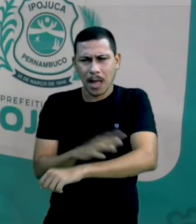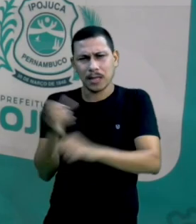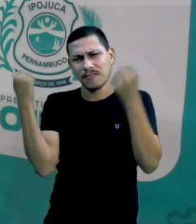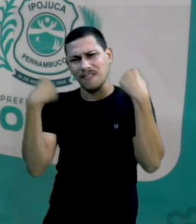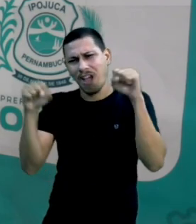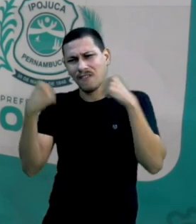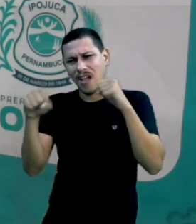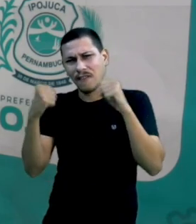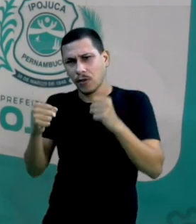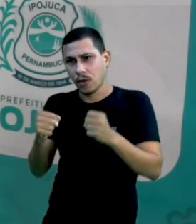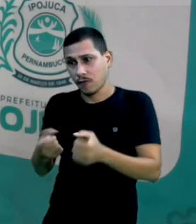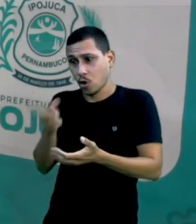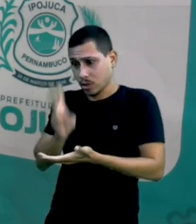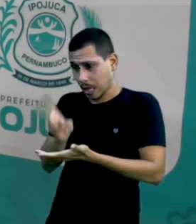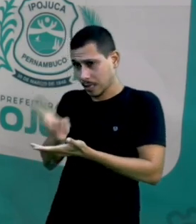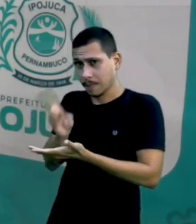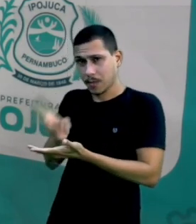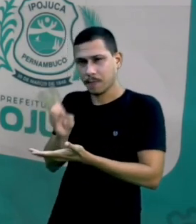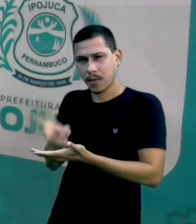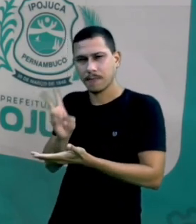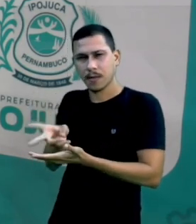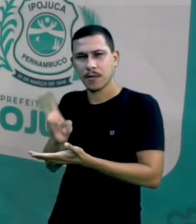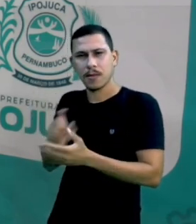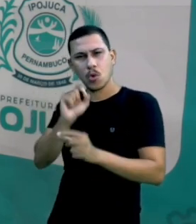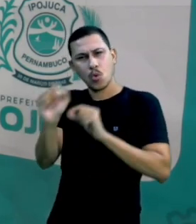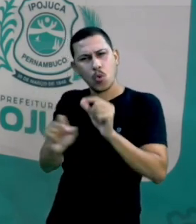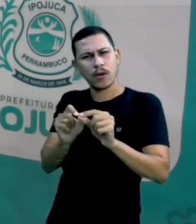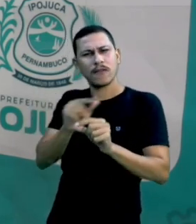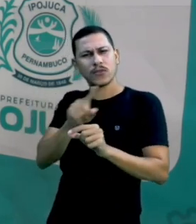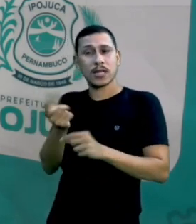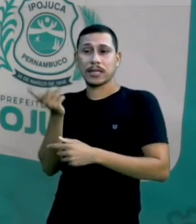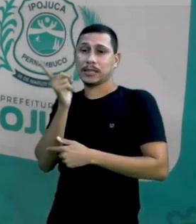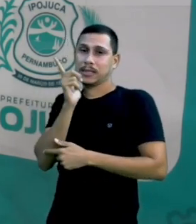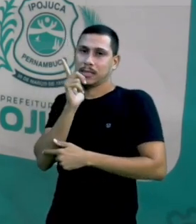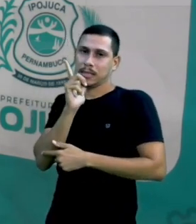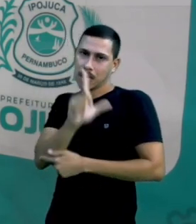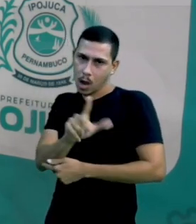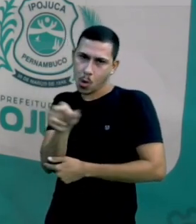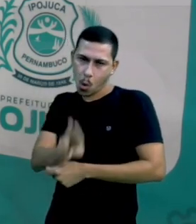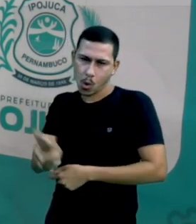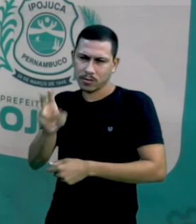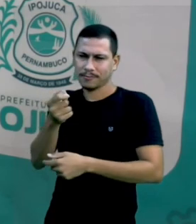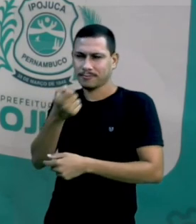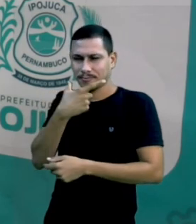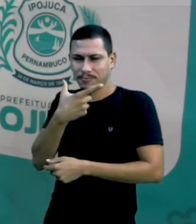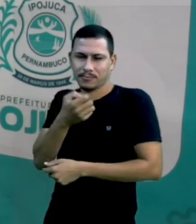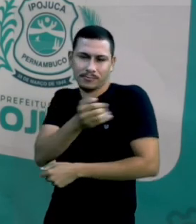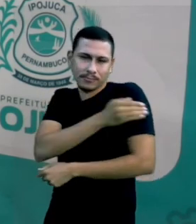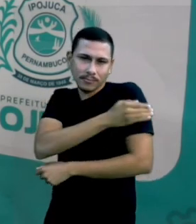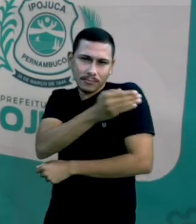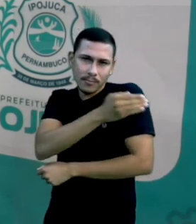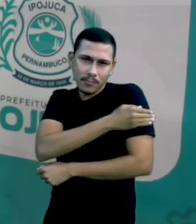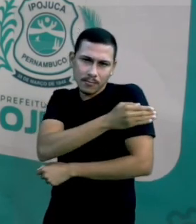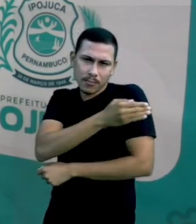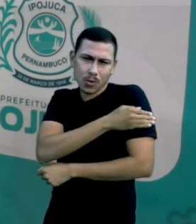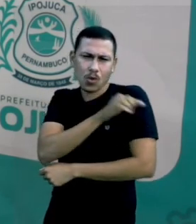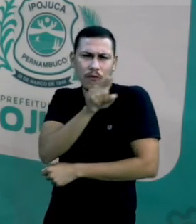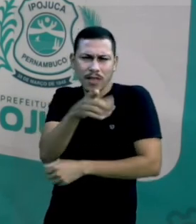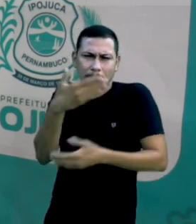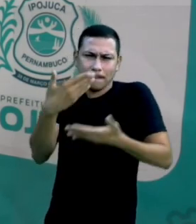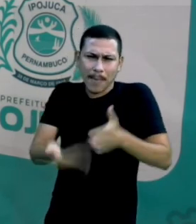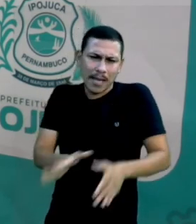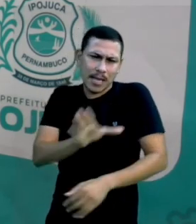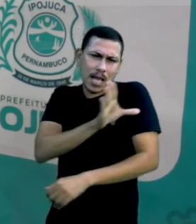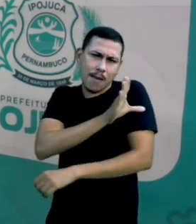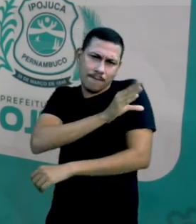não se mantiver constante, aquilo que você ganhou, entre aspas, com a utilização desses anabolizantes vai